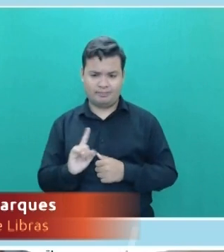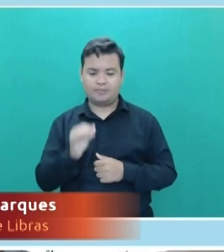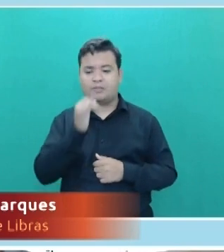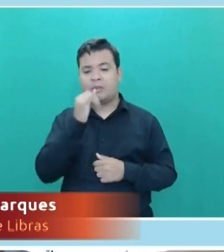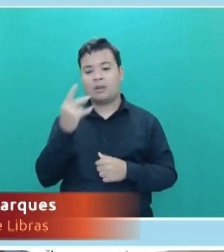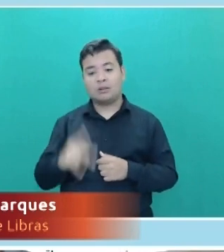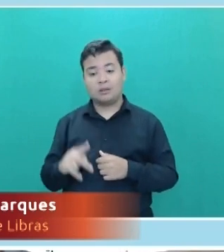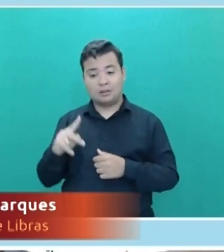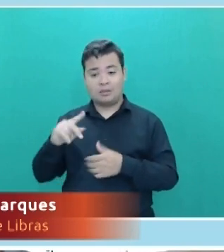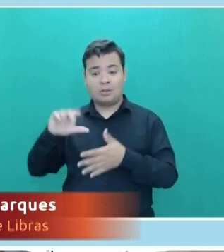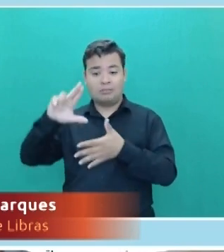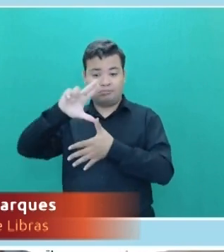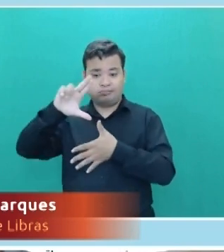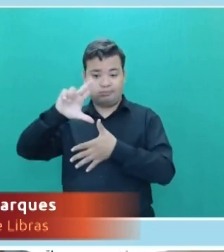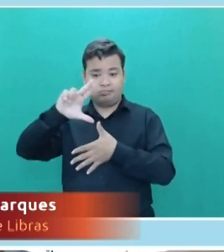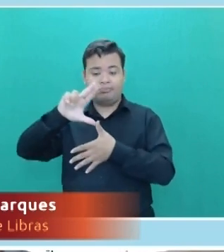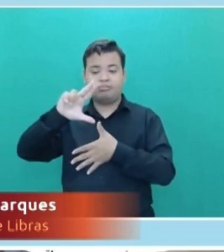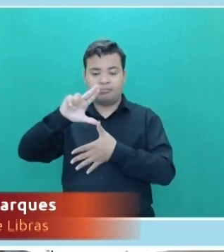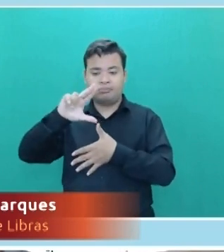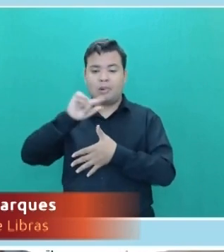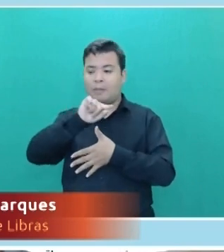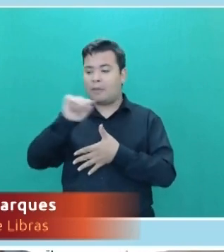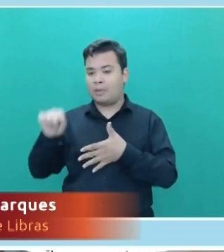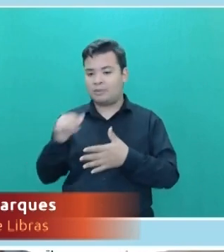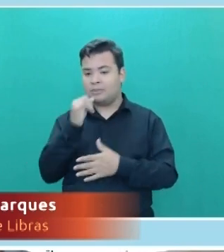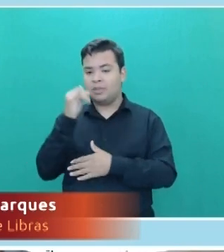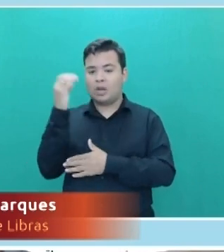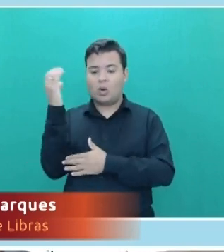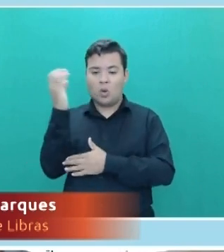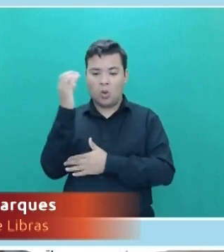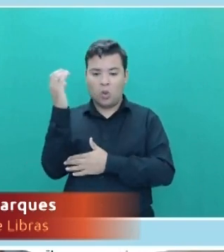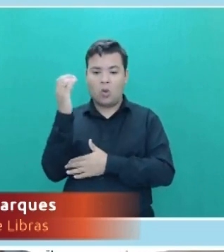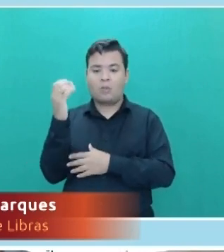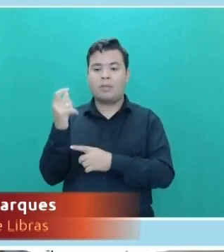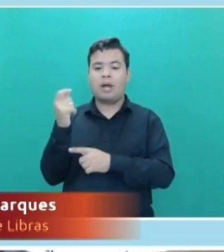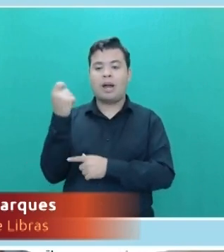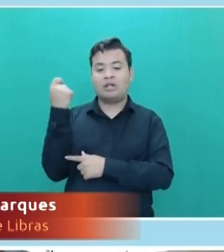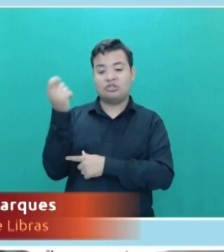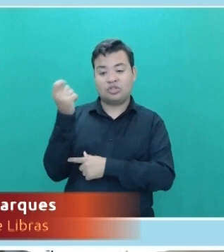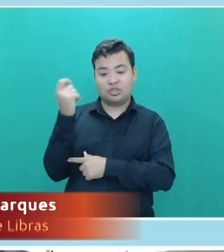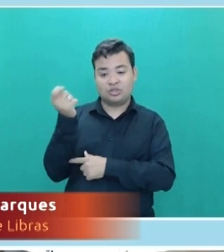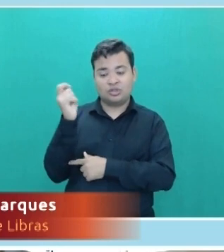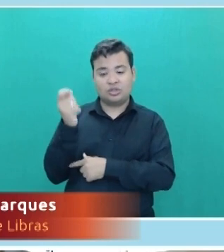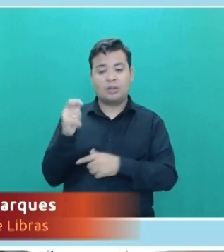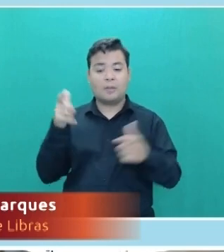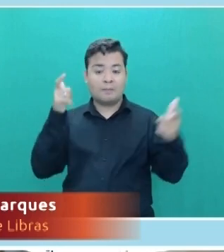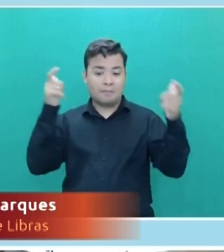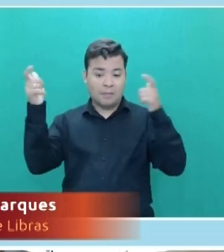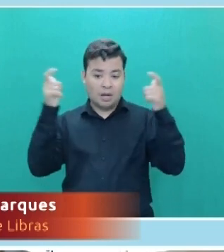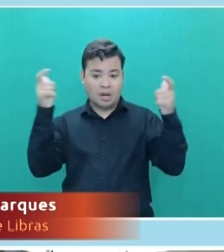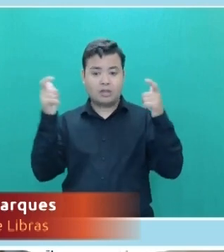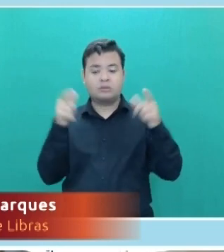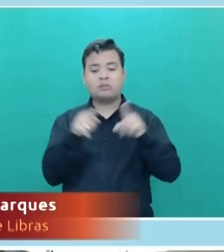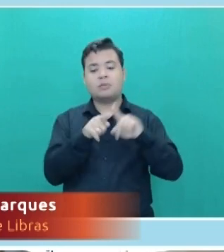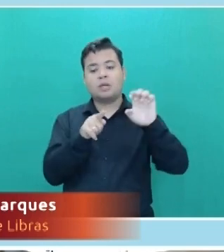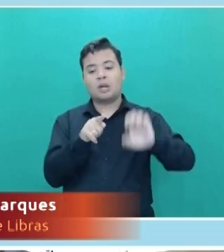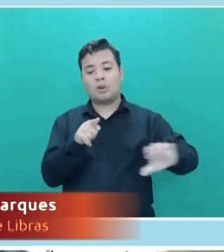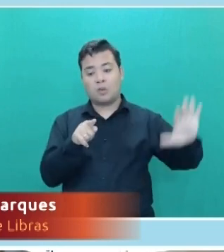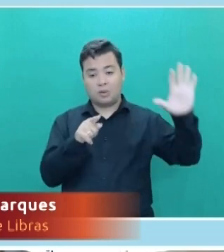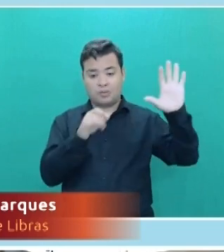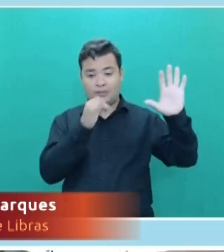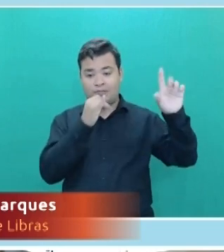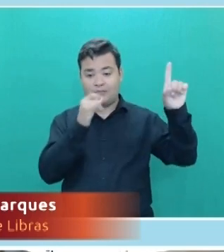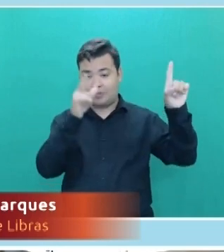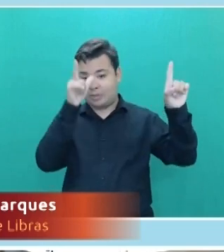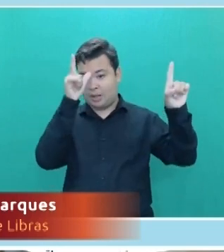latino-americanos, vários deles aqui, Colômbia, Argentina, México, alguns países europeus como a Alemanha, né? A Justiça do Trabalho